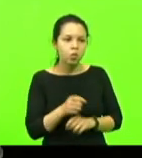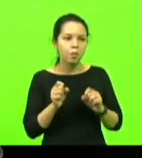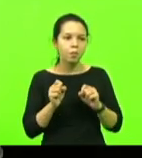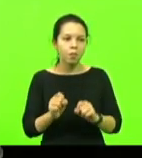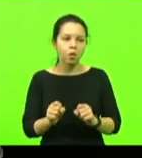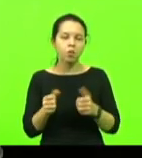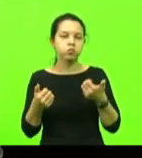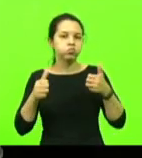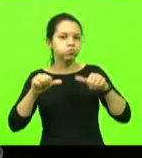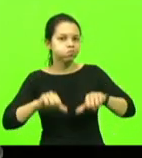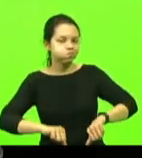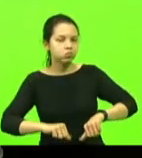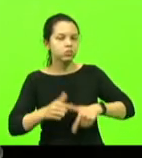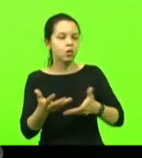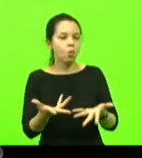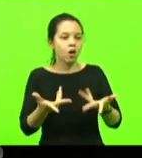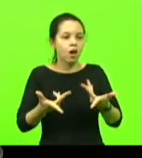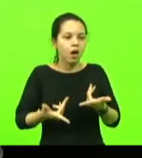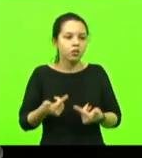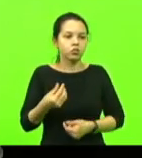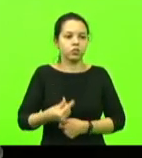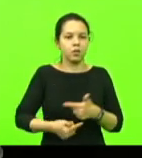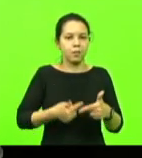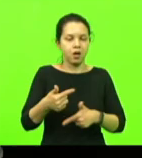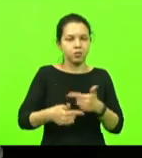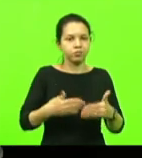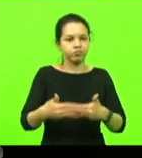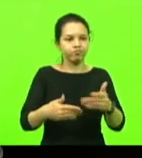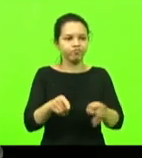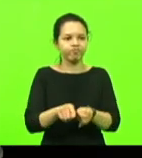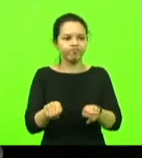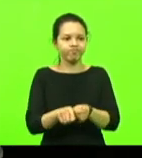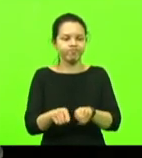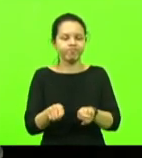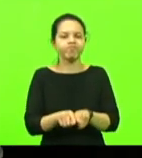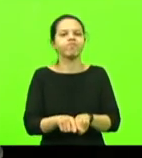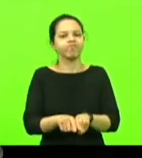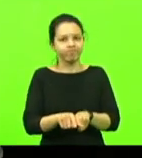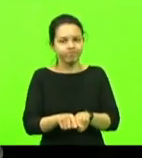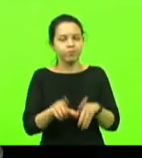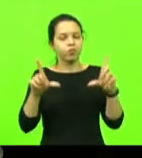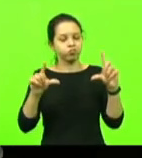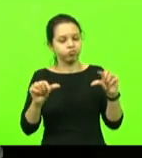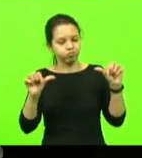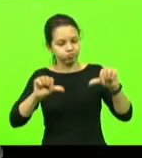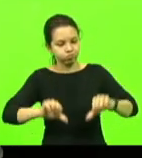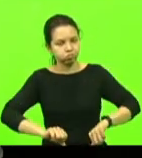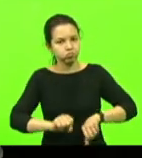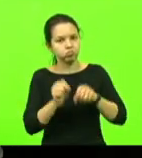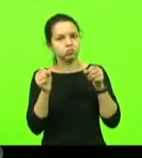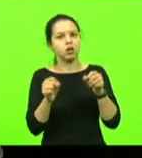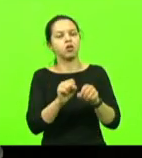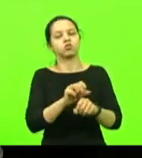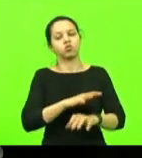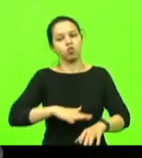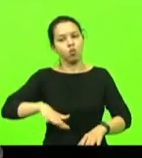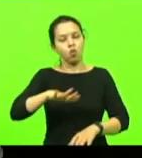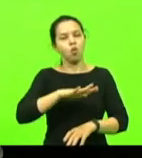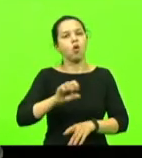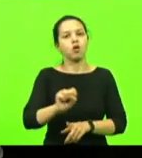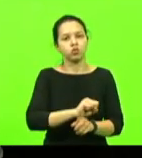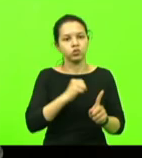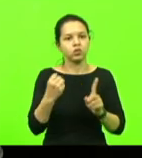na qualidade do trabalho desenvolvido e danos irreparáveis a toda a sociedade. Os professores,